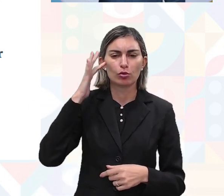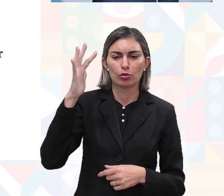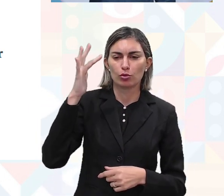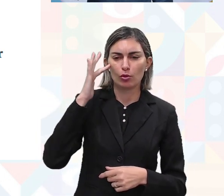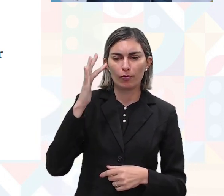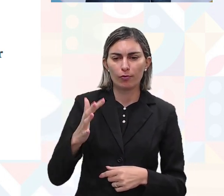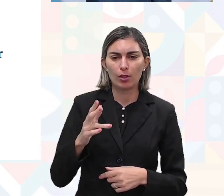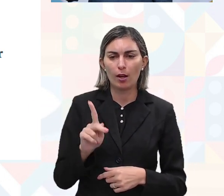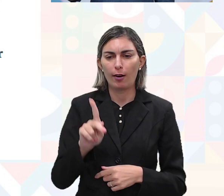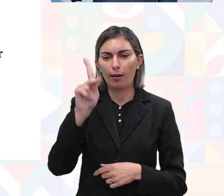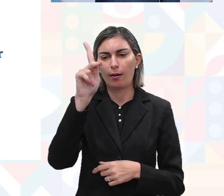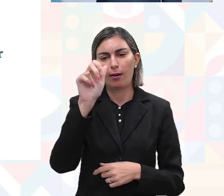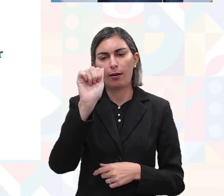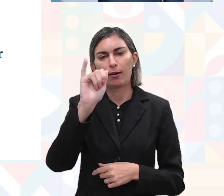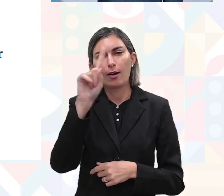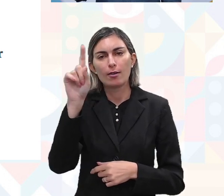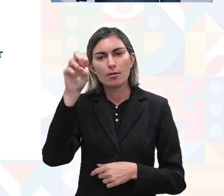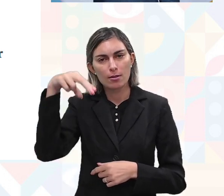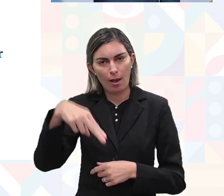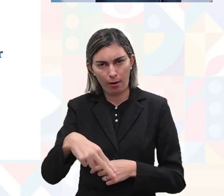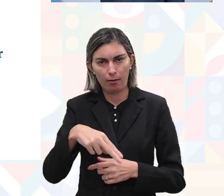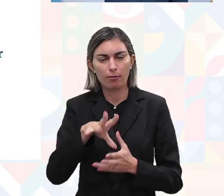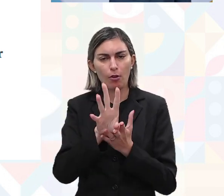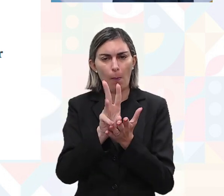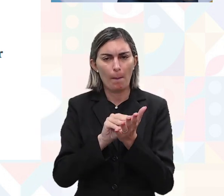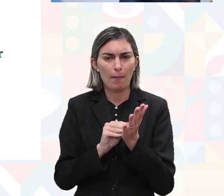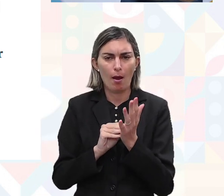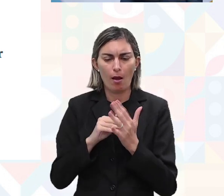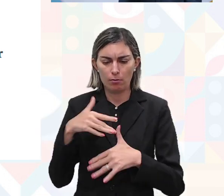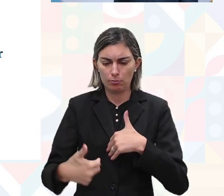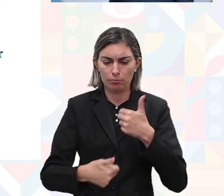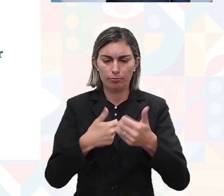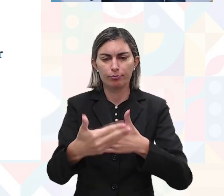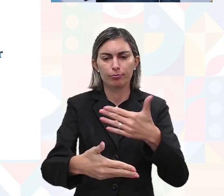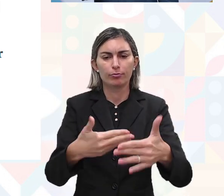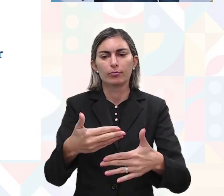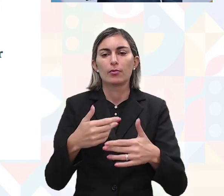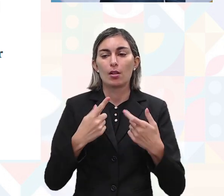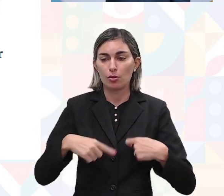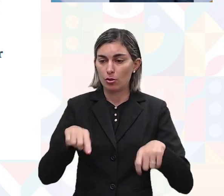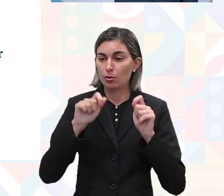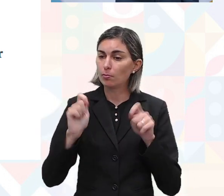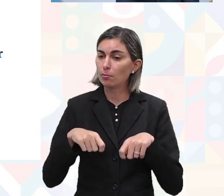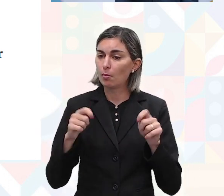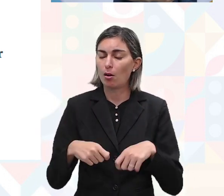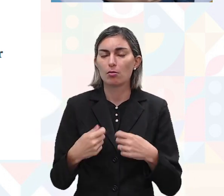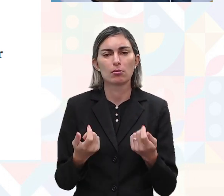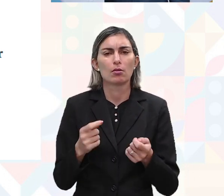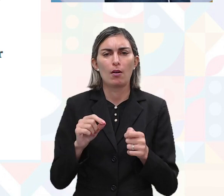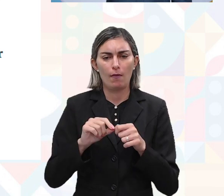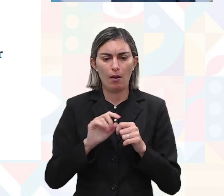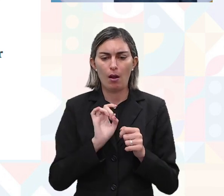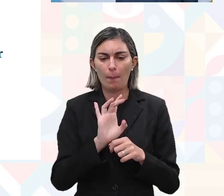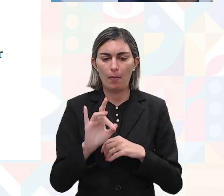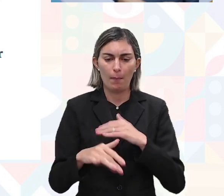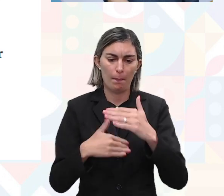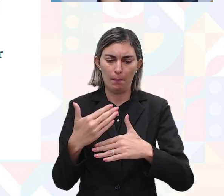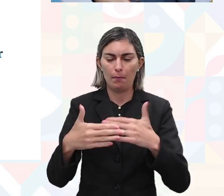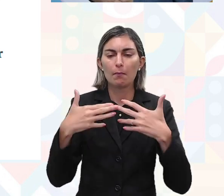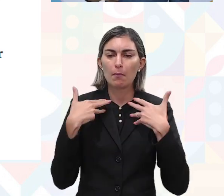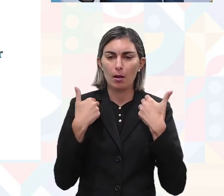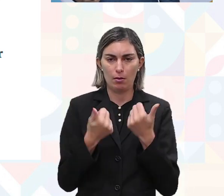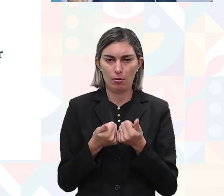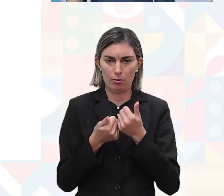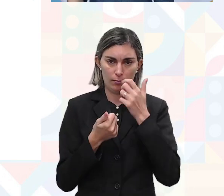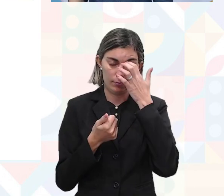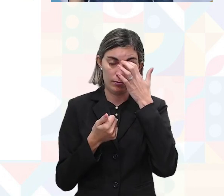filosofia de melhoramento contínuo que foi copiada para a produção, para que a gente possa produzir de maneira cada vez melhor.